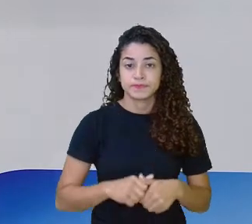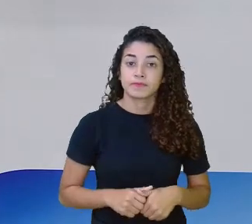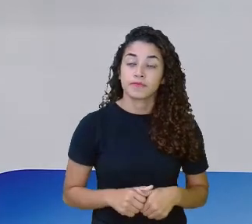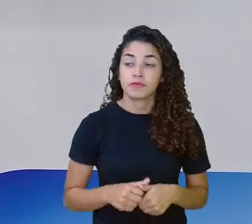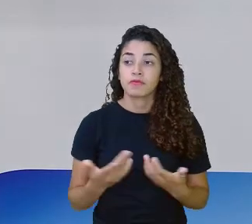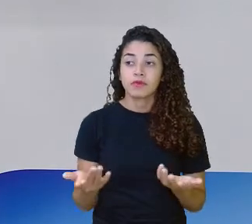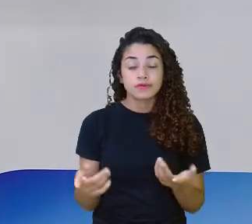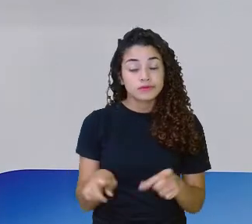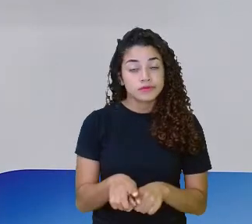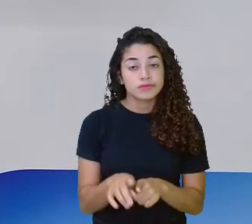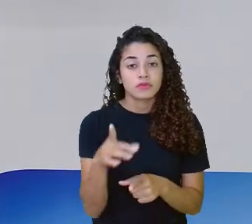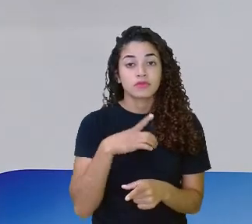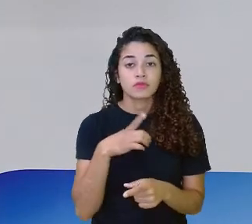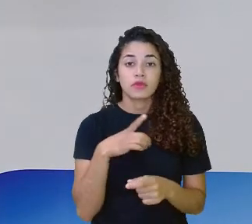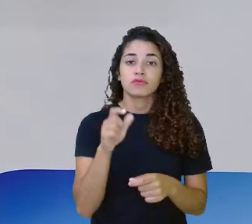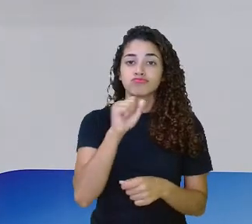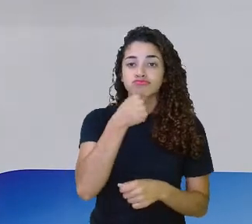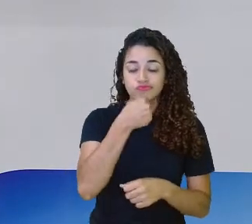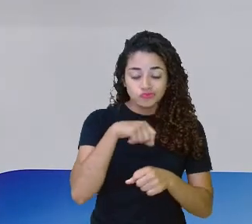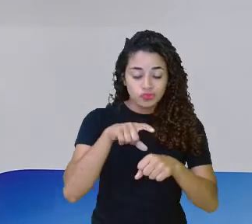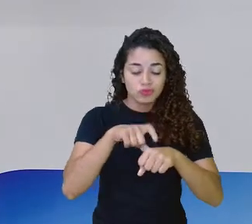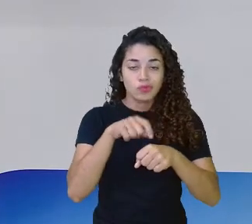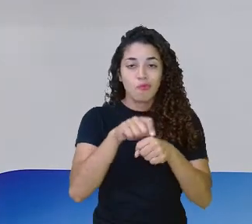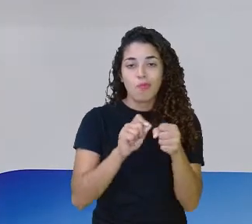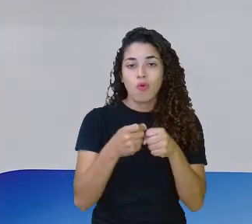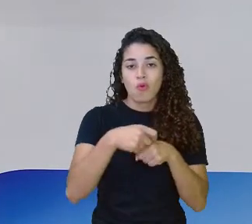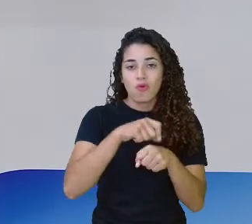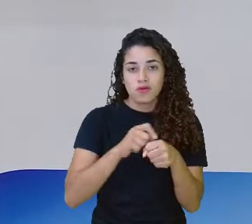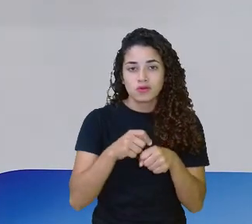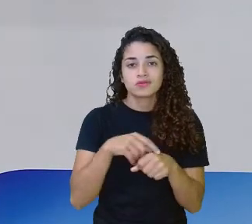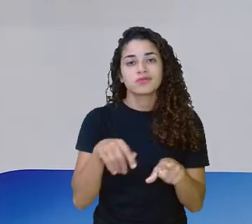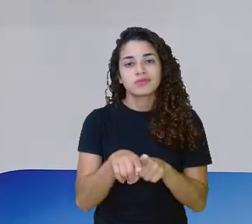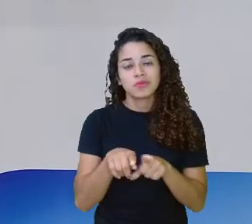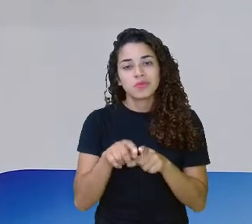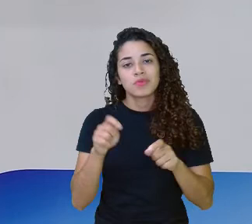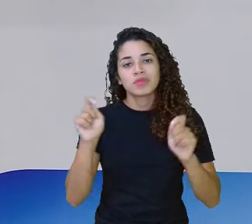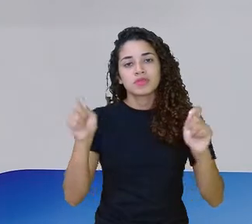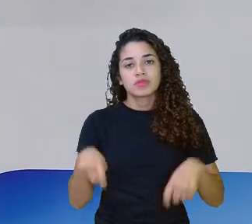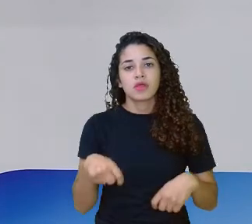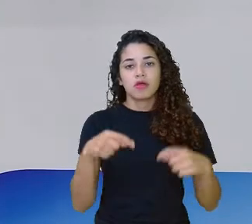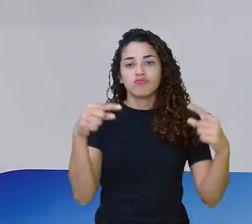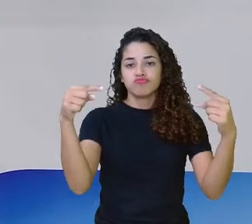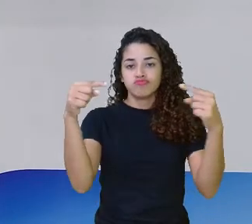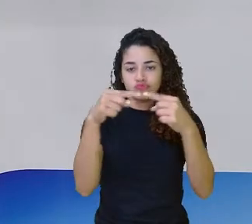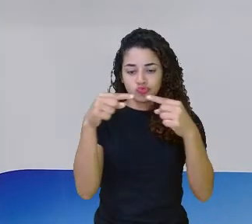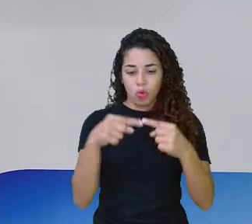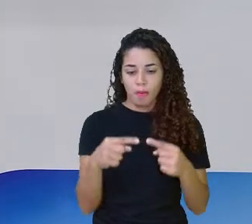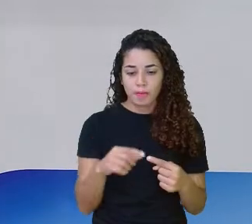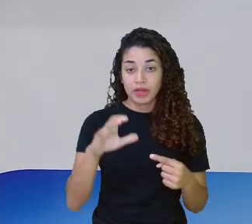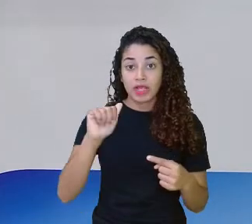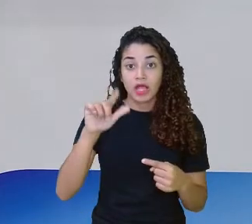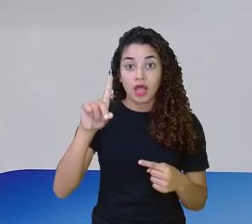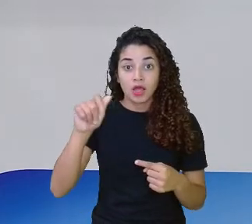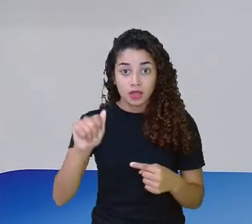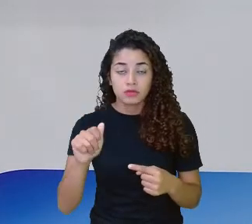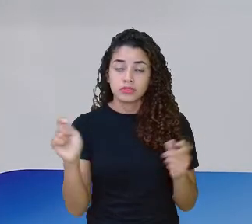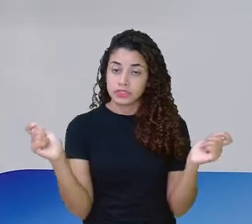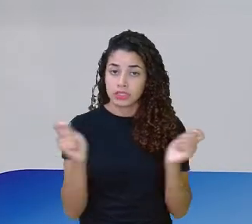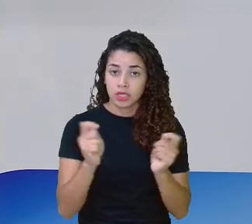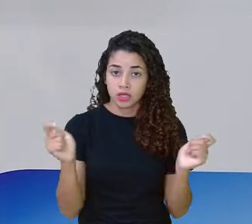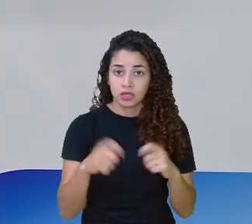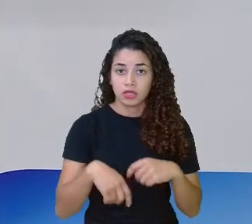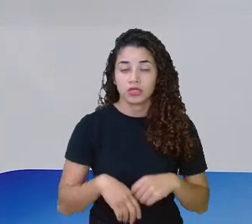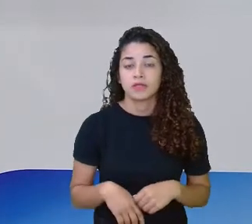Eu tenho meu sorvete de morango, também posso fazer as combinações com as duas caldas que a gente tem,